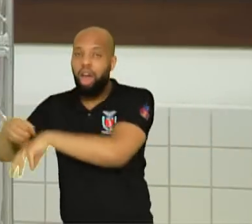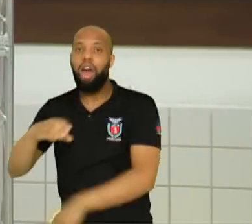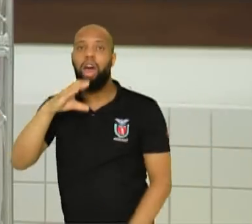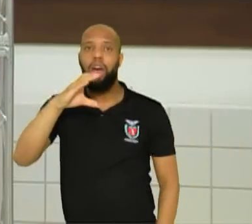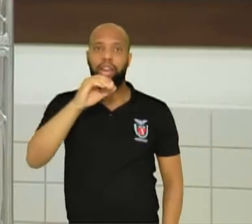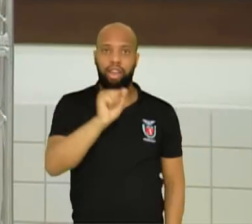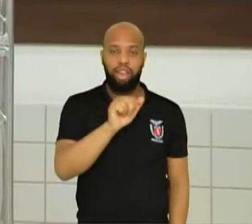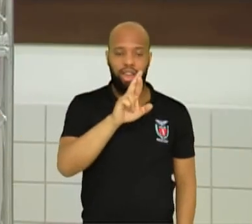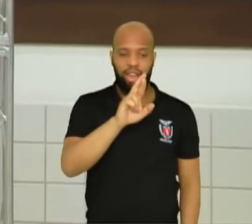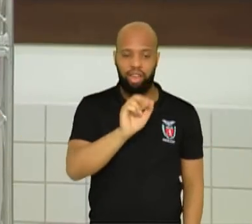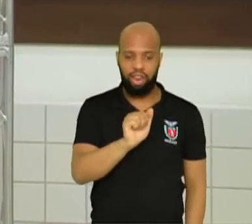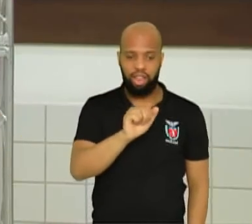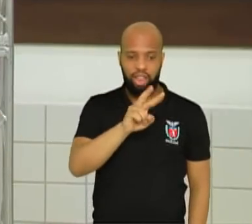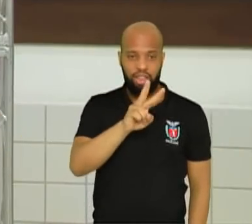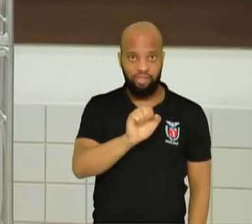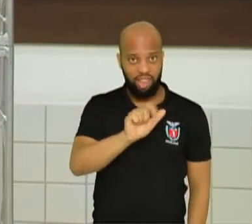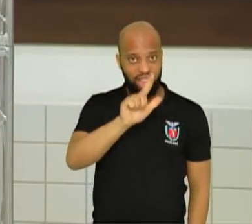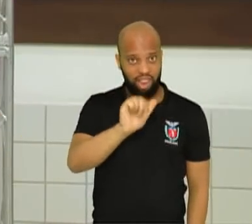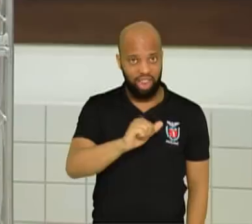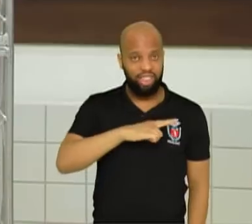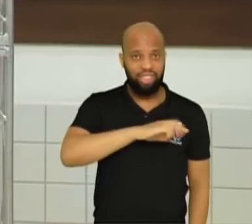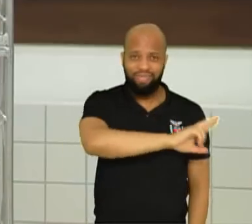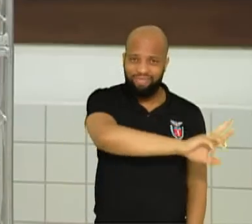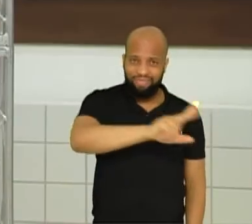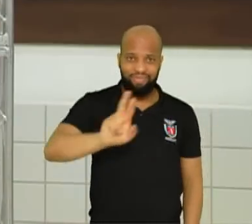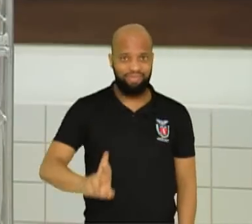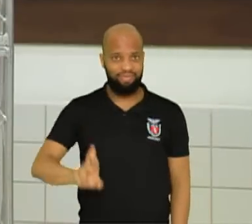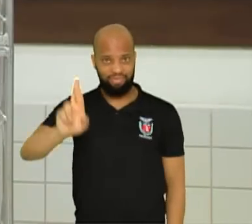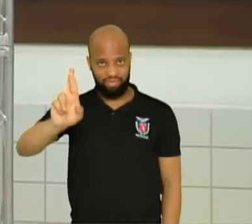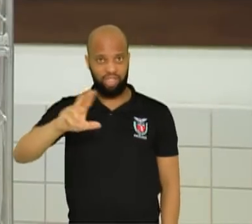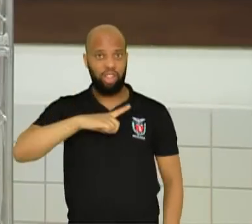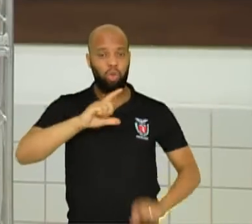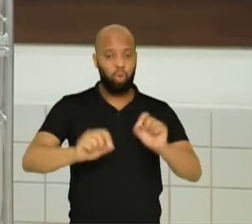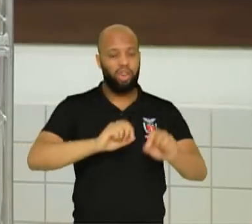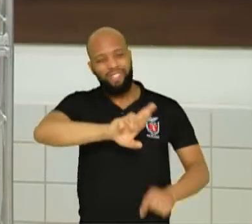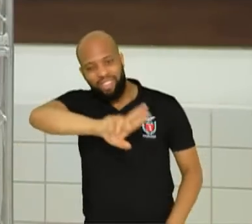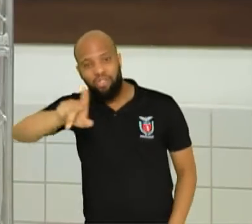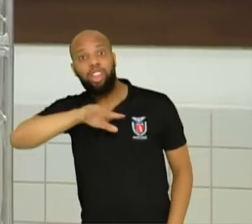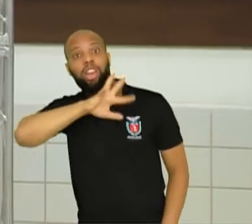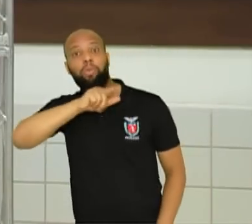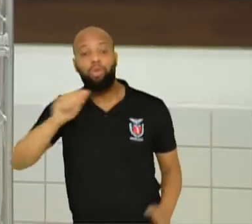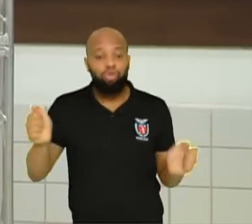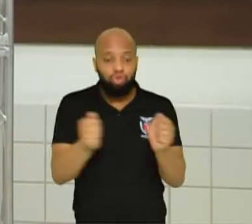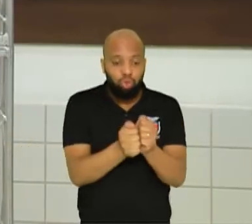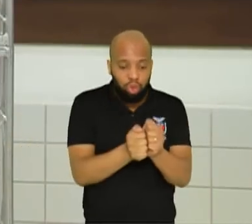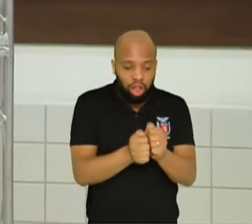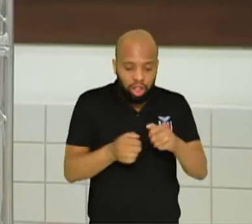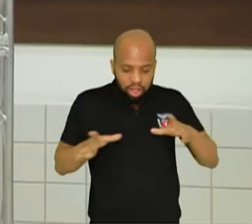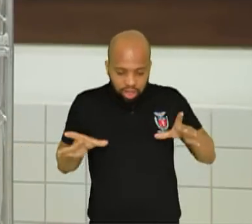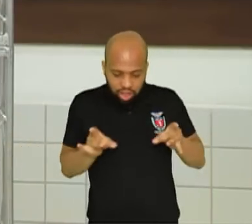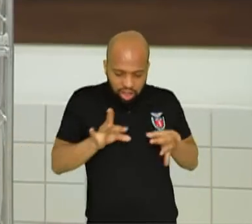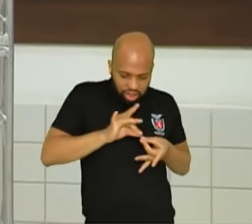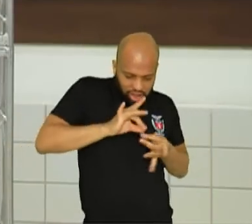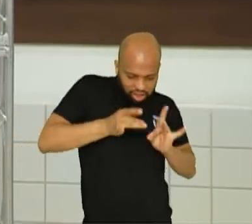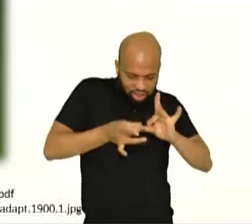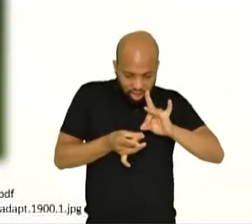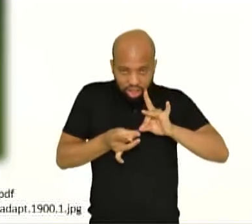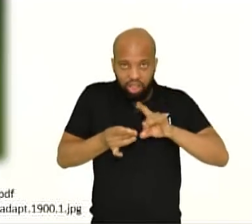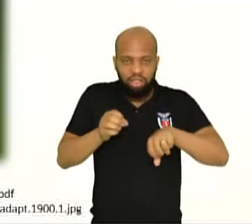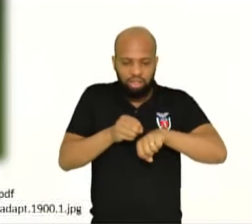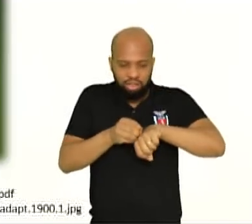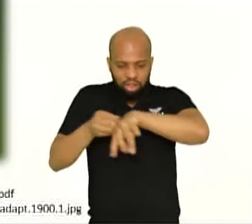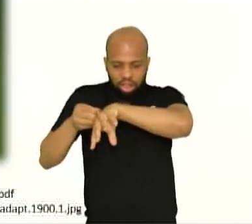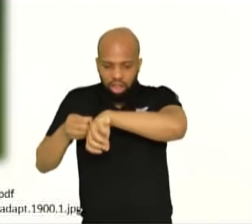vários representantes desse tipo de colônia. Às vezes elas vão ter colorações diferentes. Nesse caso da imagem, é uma coloração